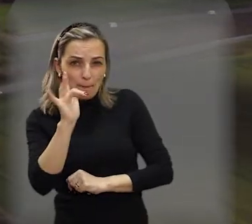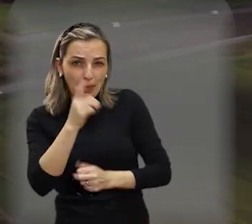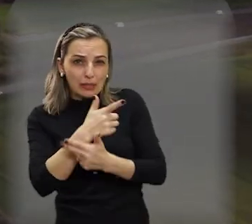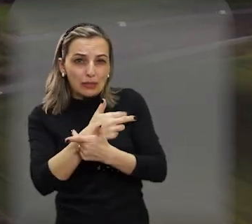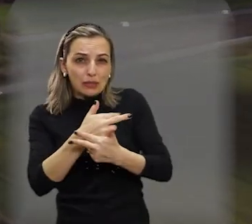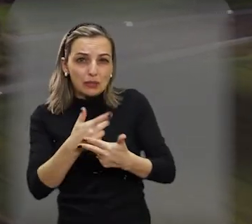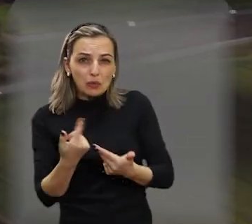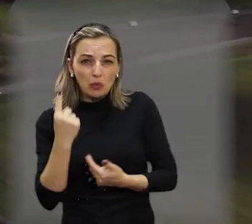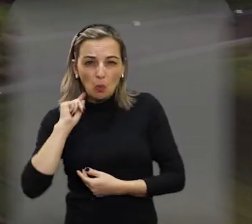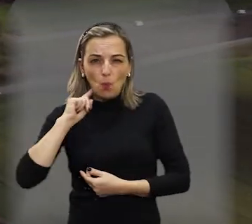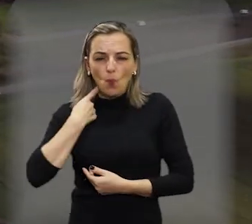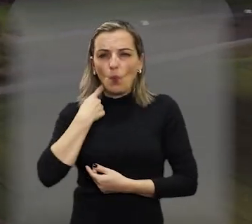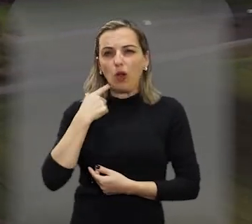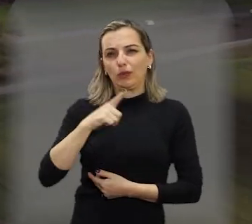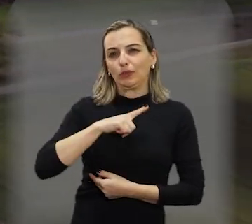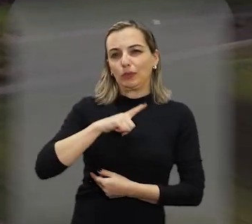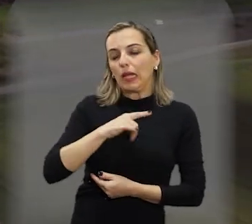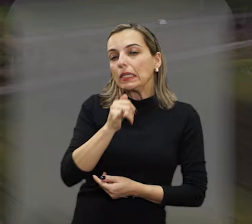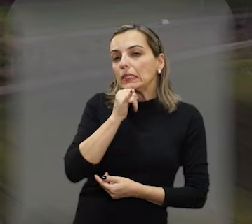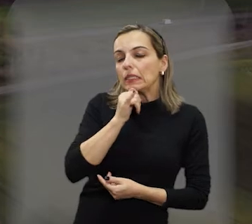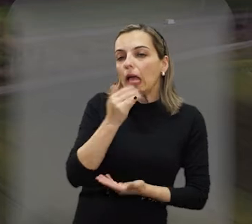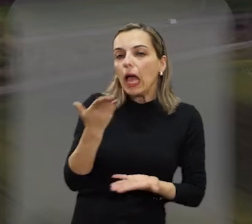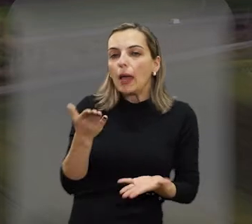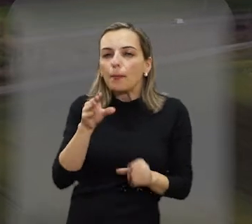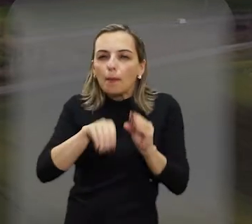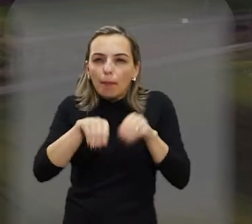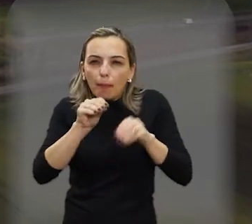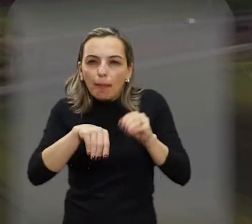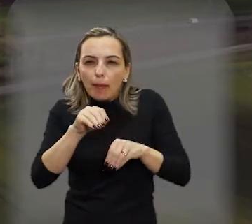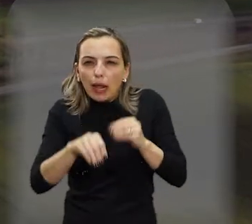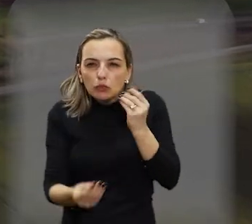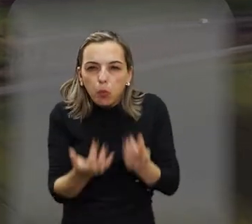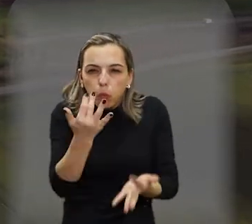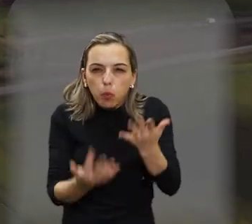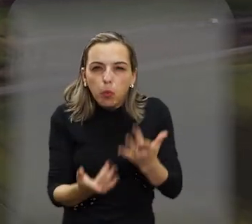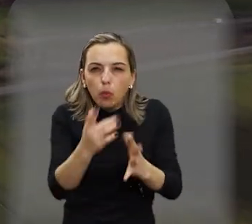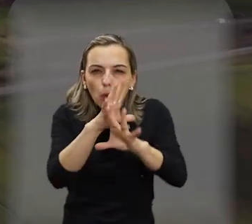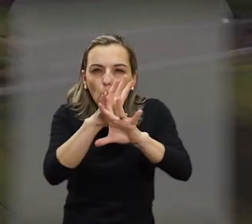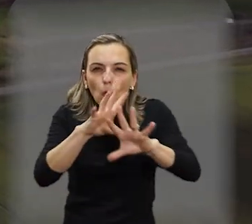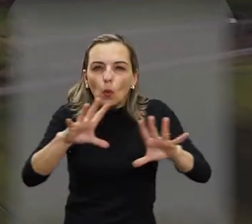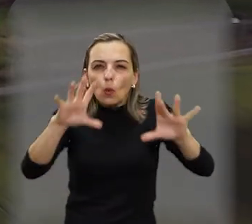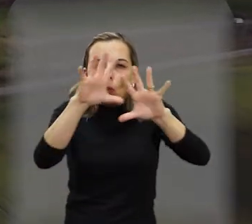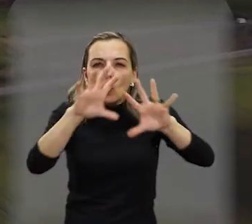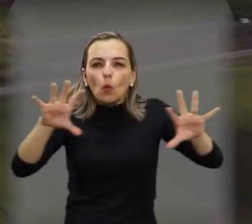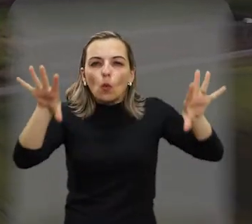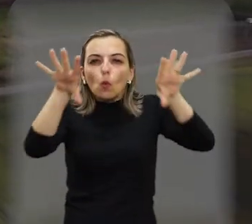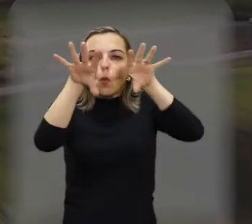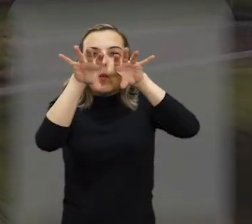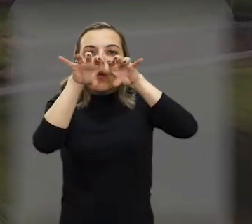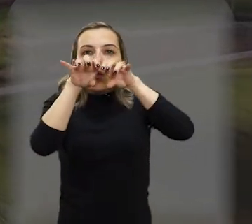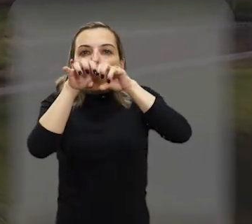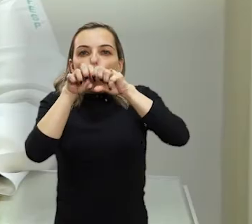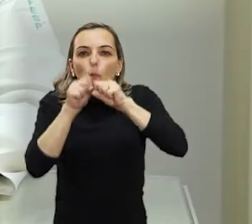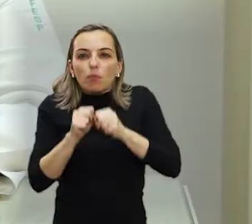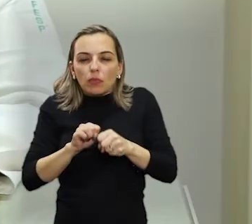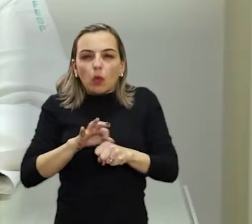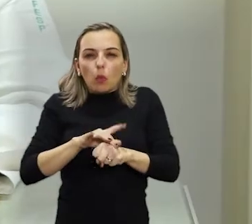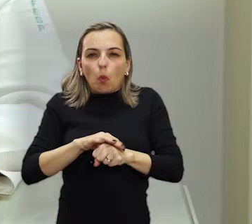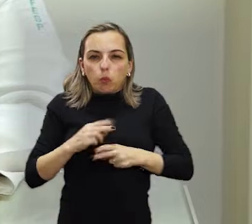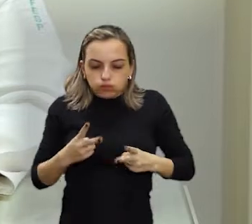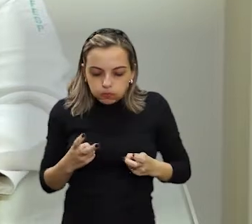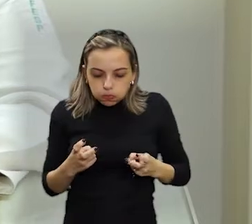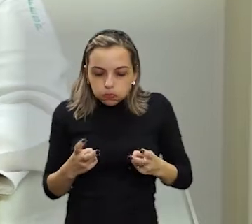queima incompleta do que o povo bota fogo. Então, o plástico tem muitos poluentes que